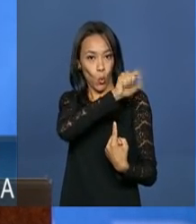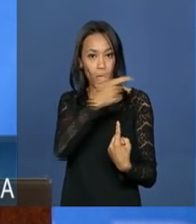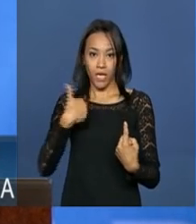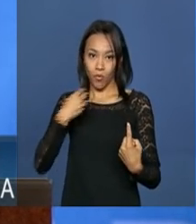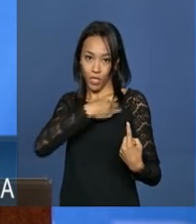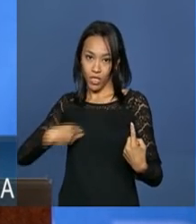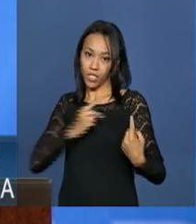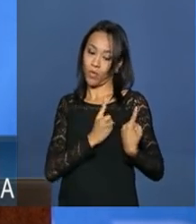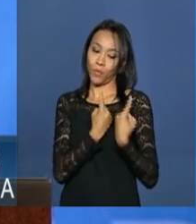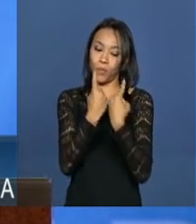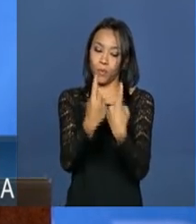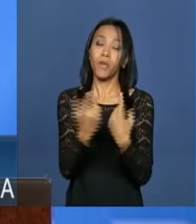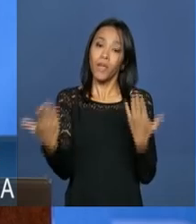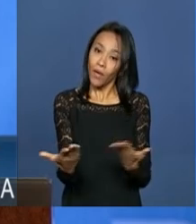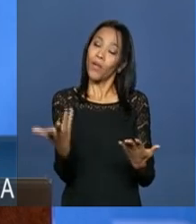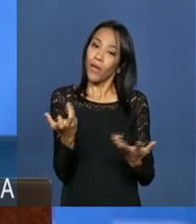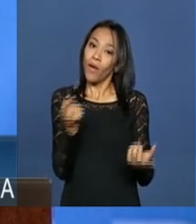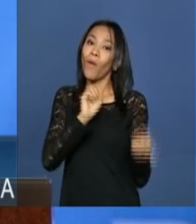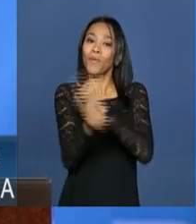de tê-lo como meu ministro.